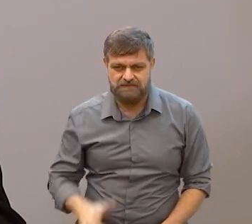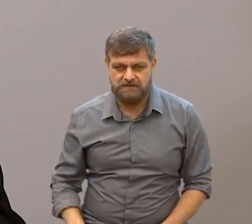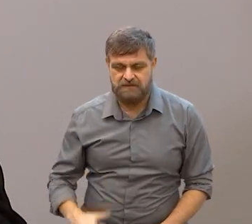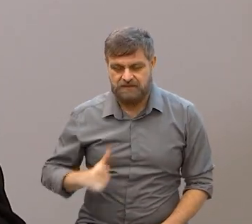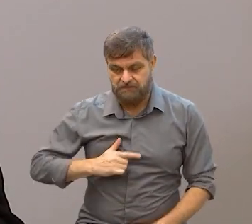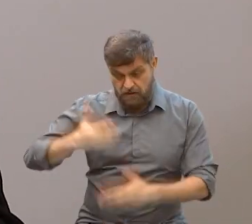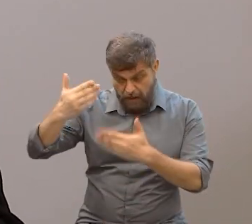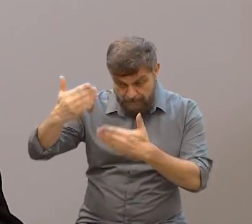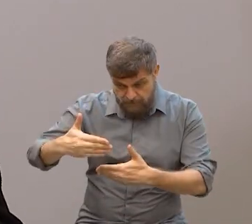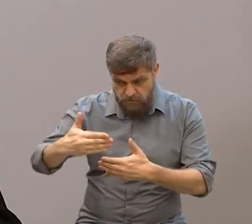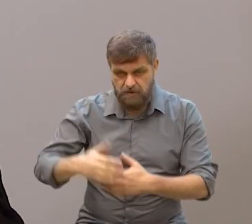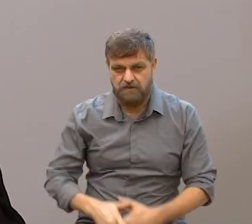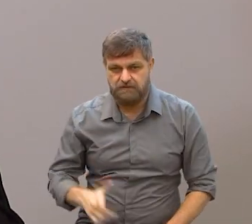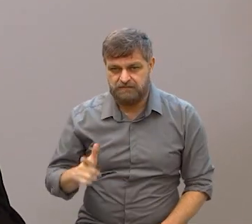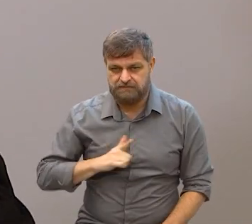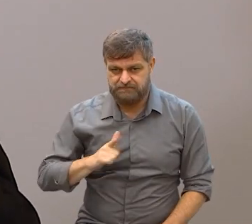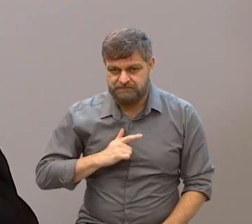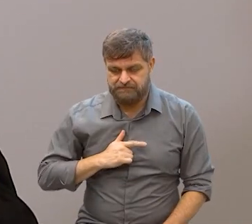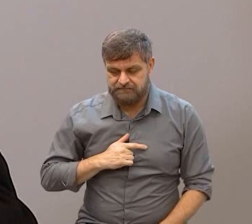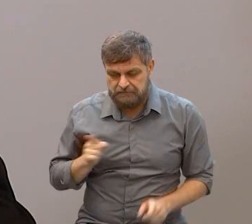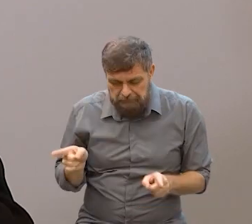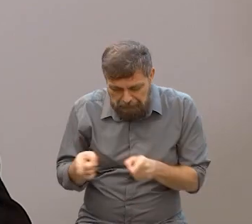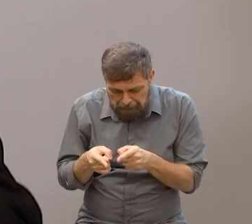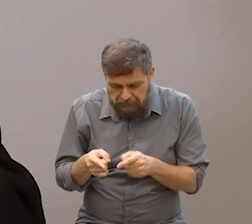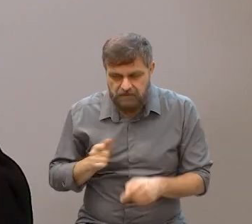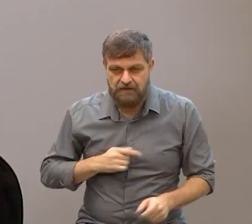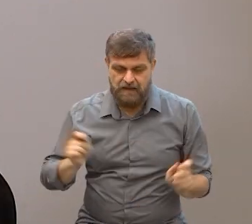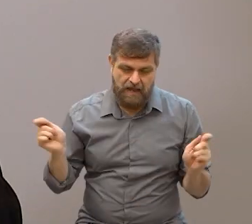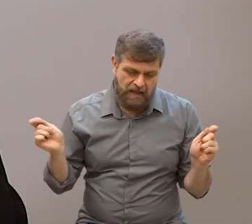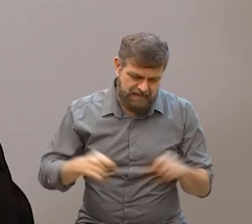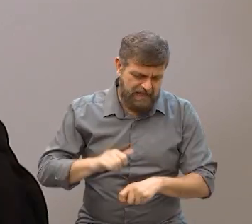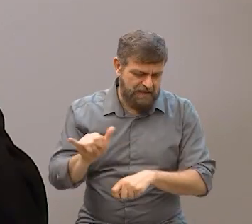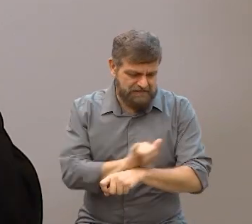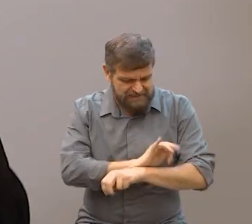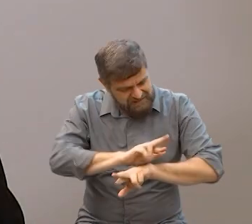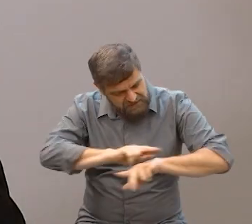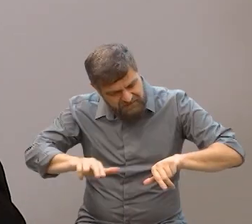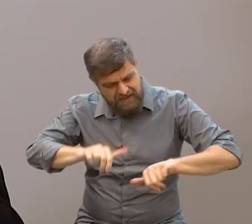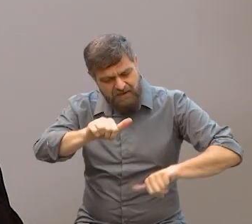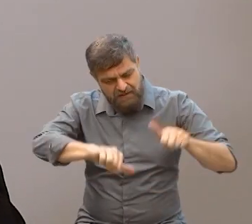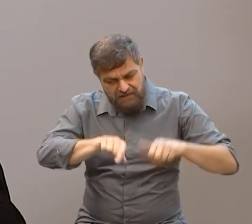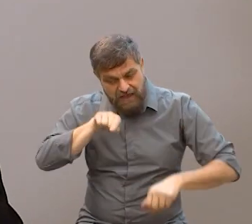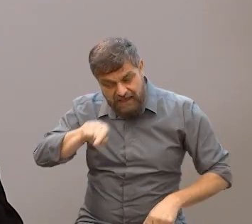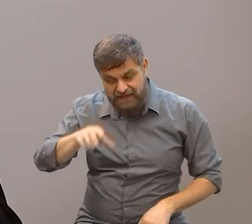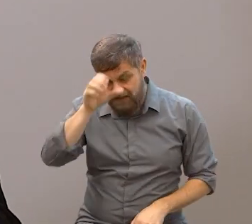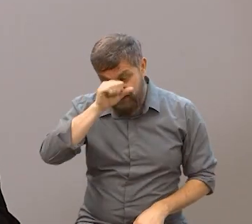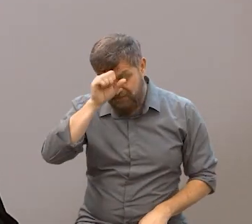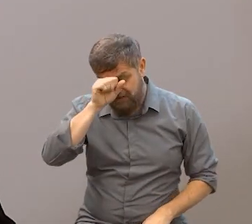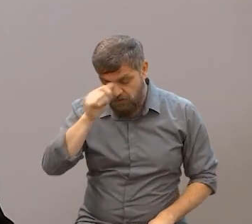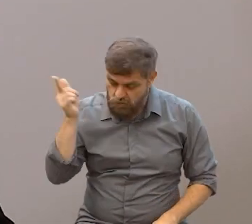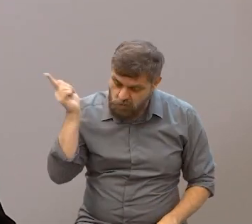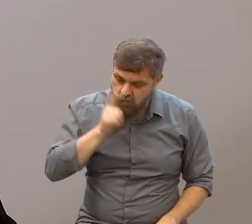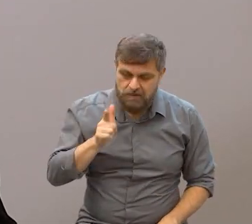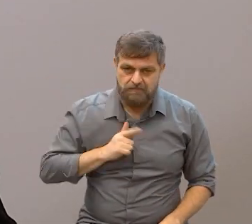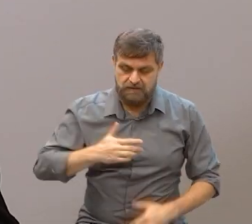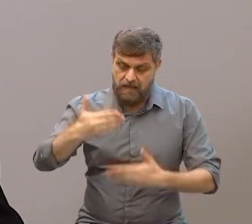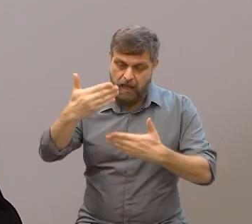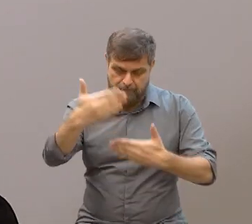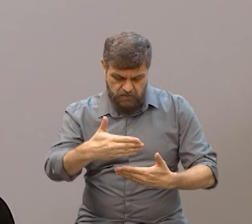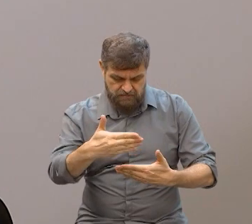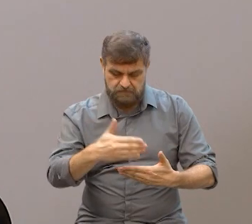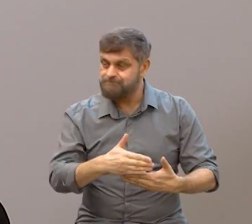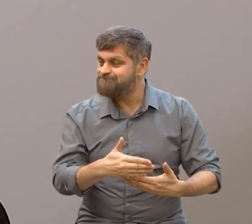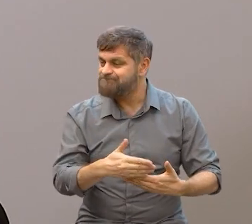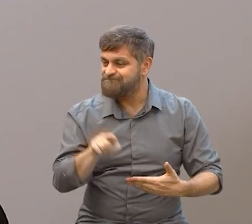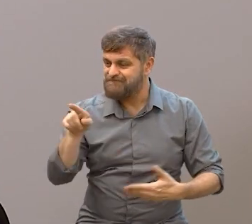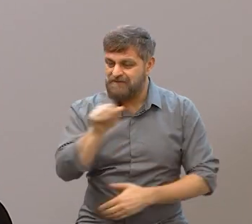instrumento avaliativo prova, que é muito reducionista, é muito pouco, dá para fazer outros instrumentos e promover a aprendizagem, né? Como já falamos aqui. Mas um aluno que